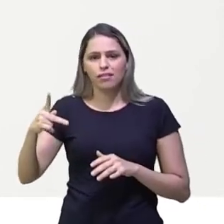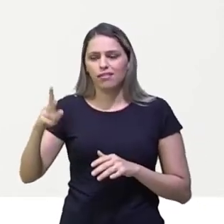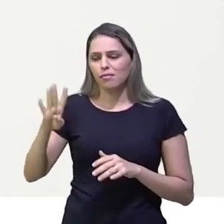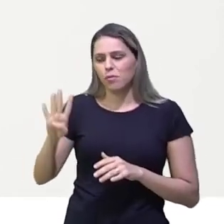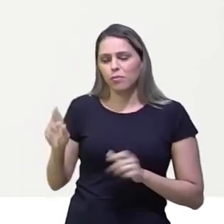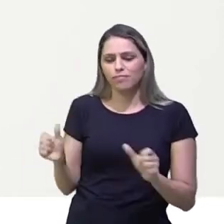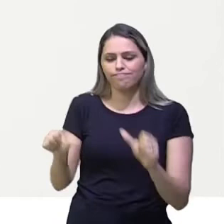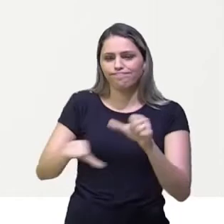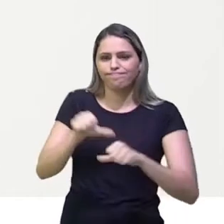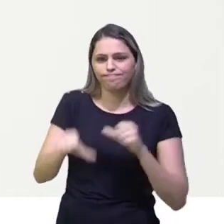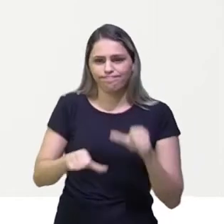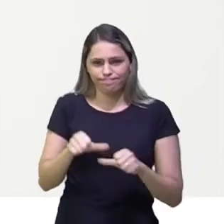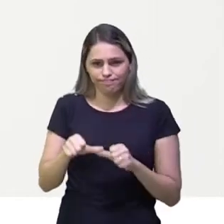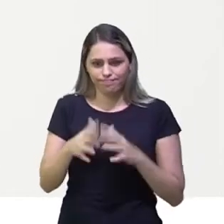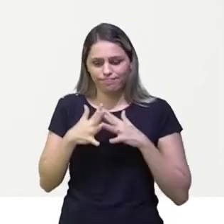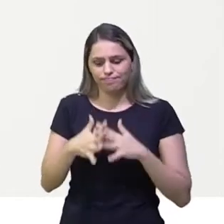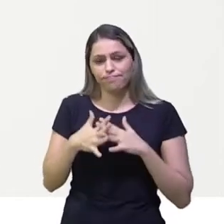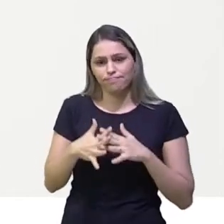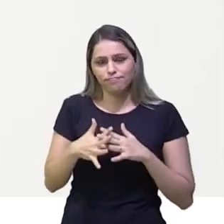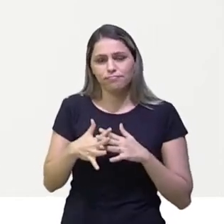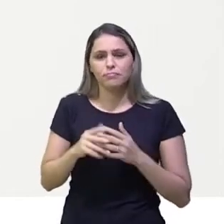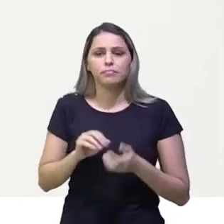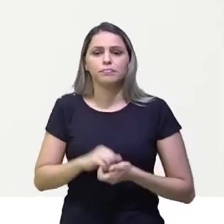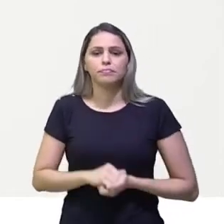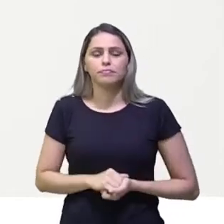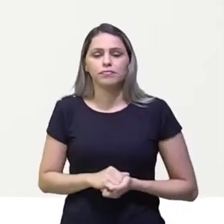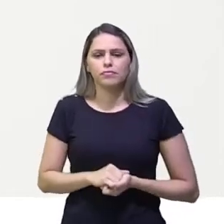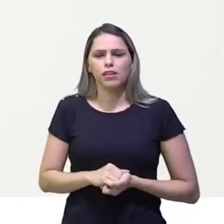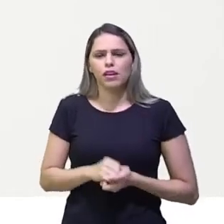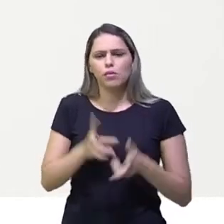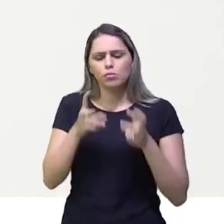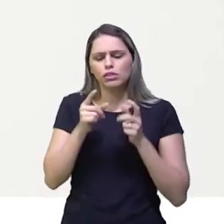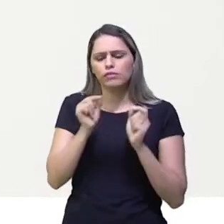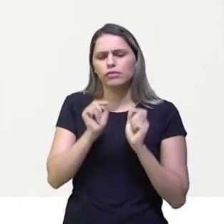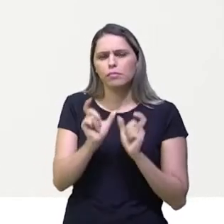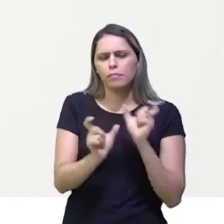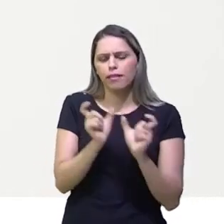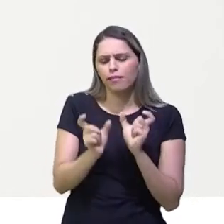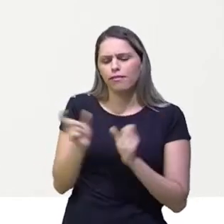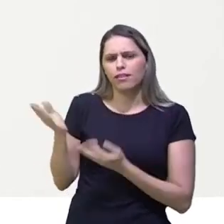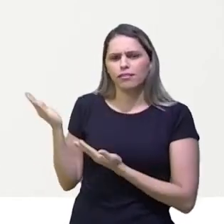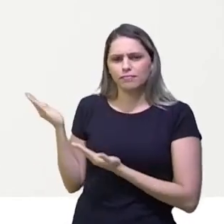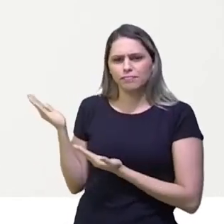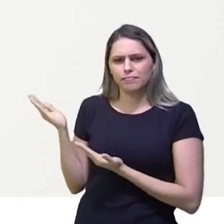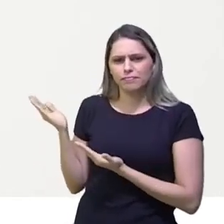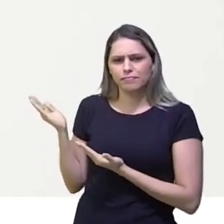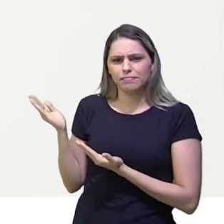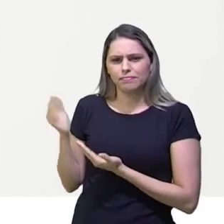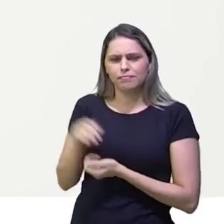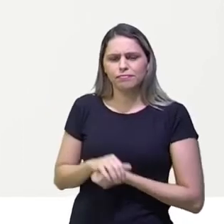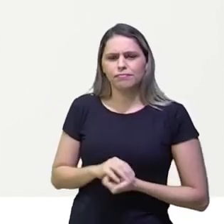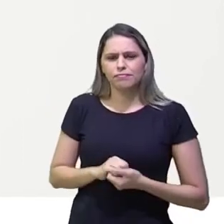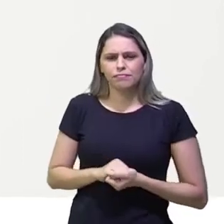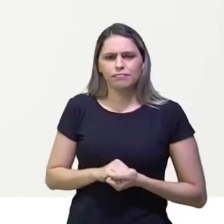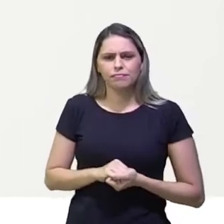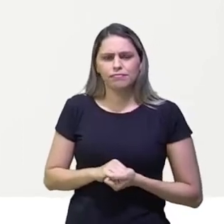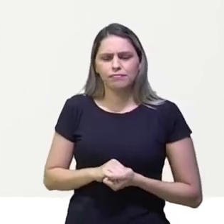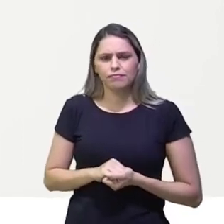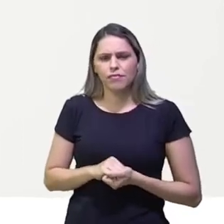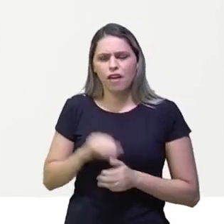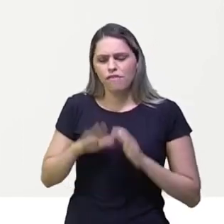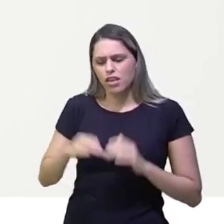Aqui, ó, cadê. Né? O que que sai às vezes quando eu falo a palavra cadê? Sai KT.